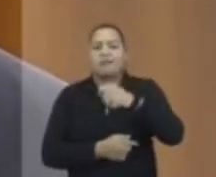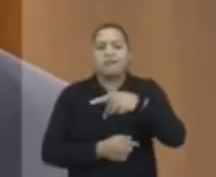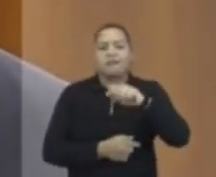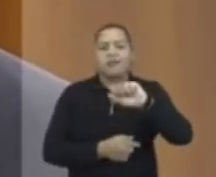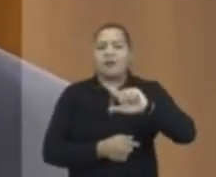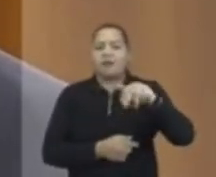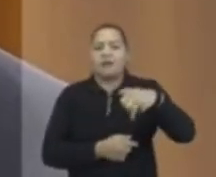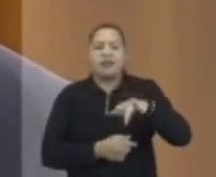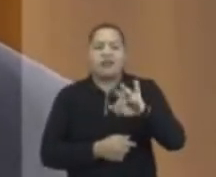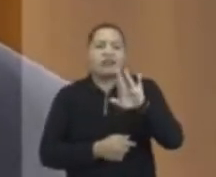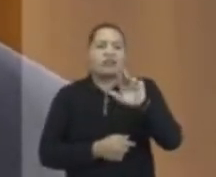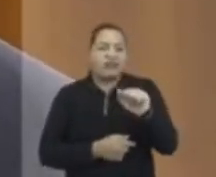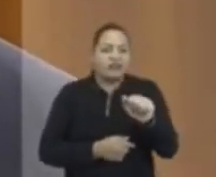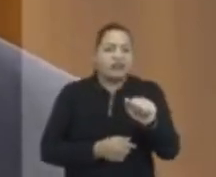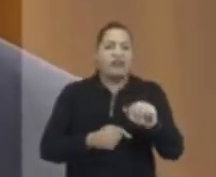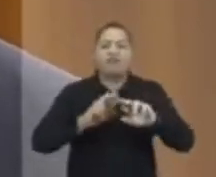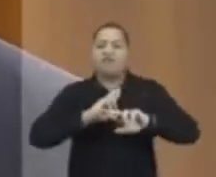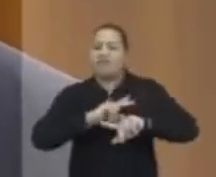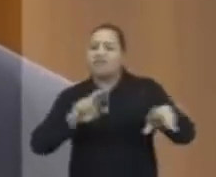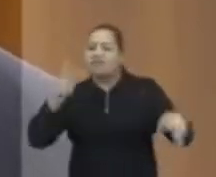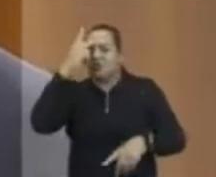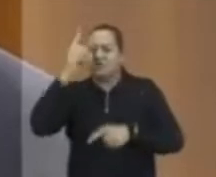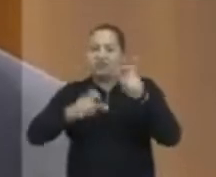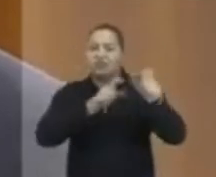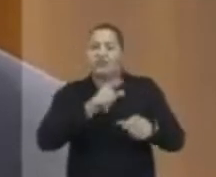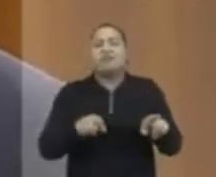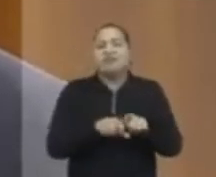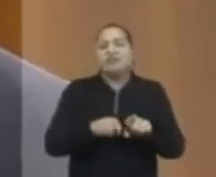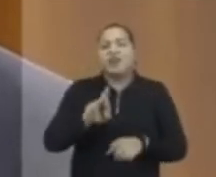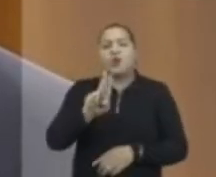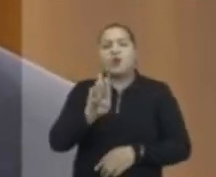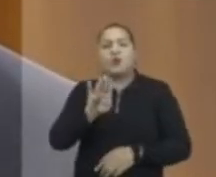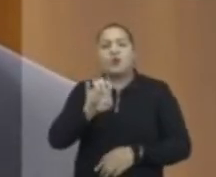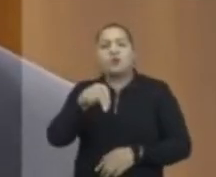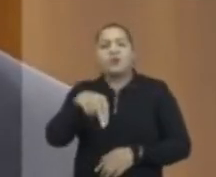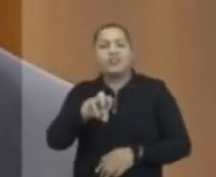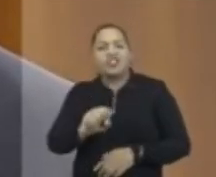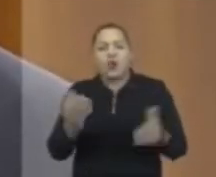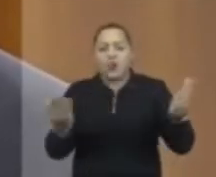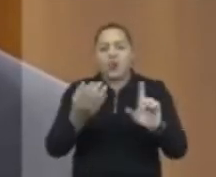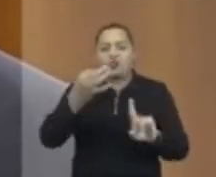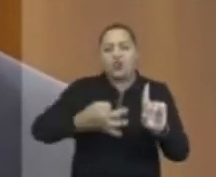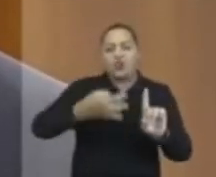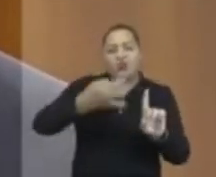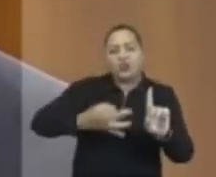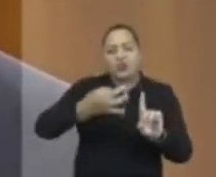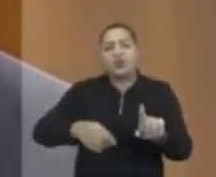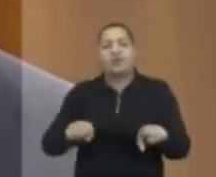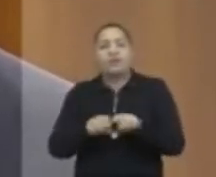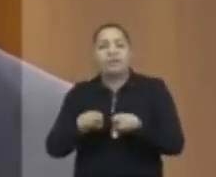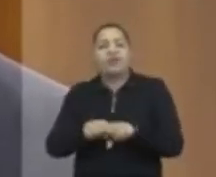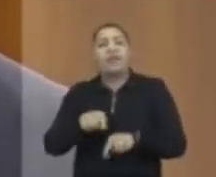Trindade, Moacir, Rubens Rolo, hoje juiz, nosso decano em